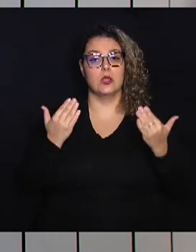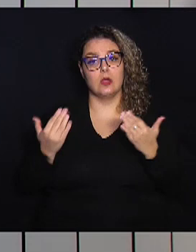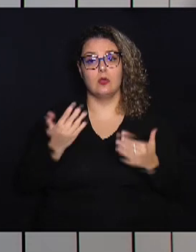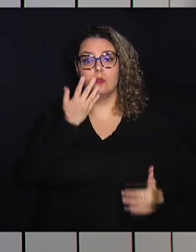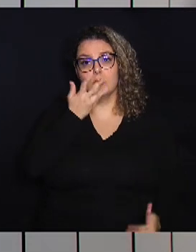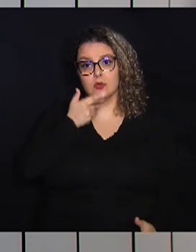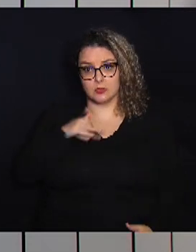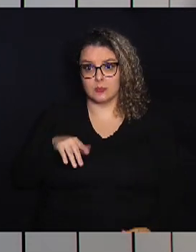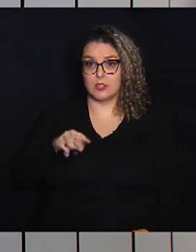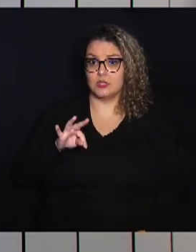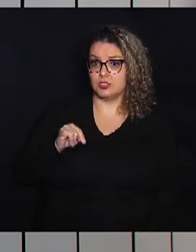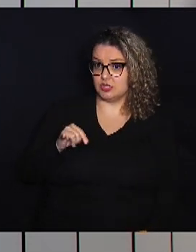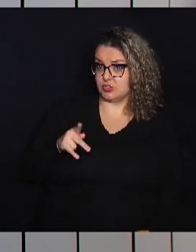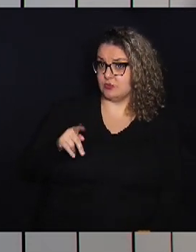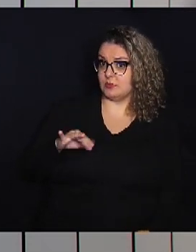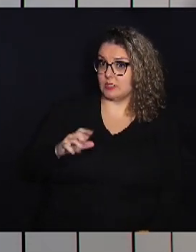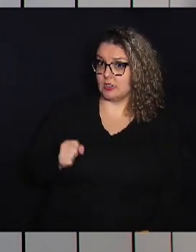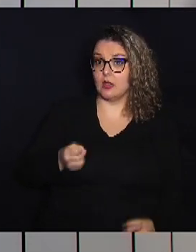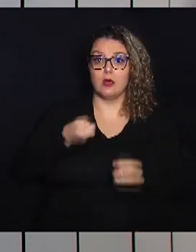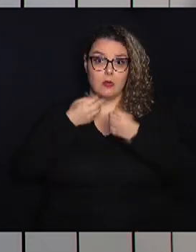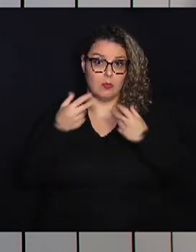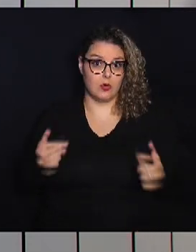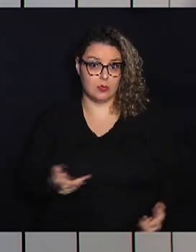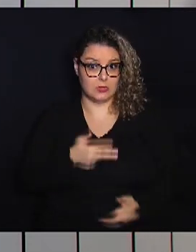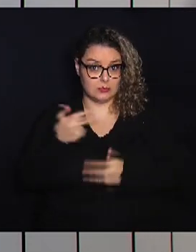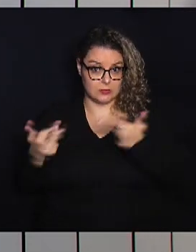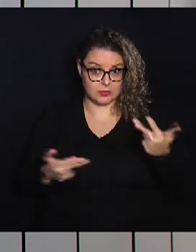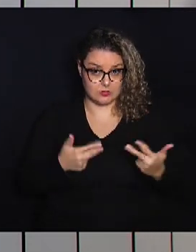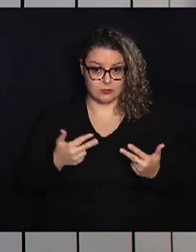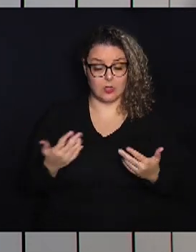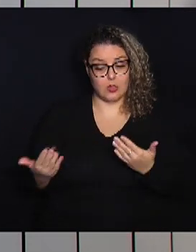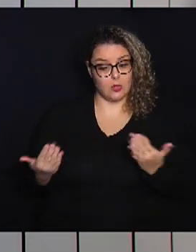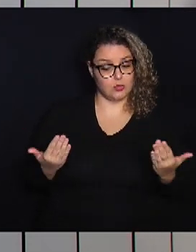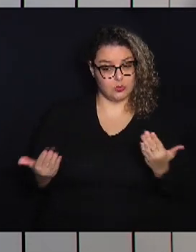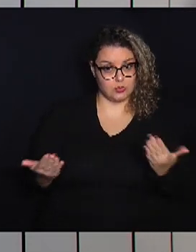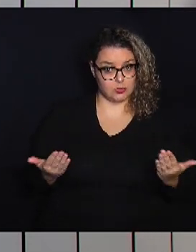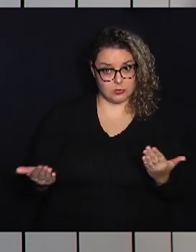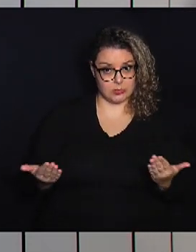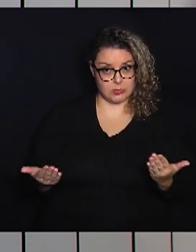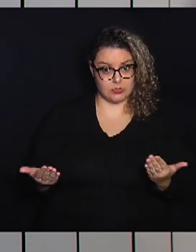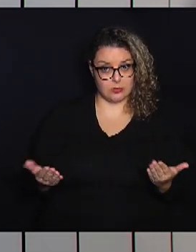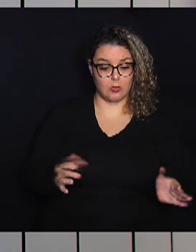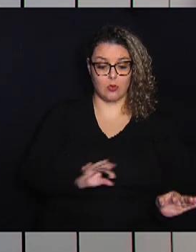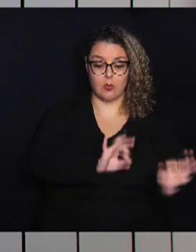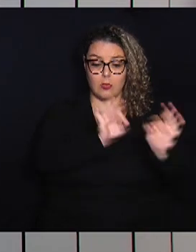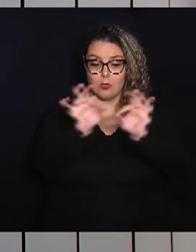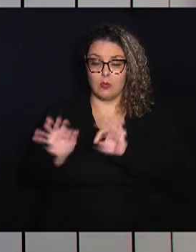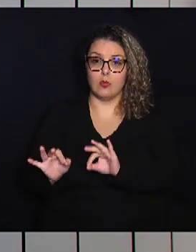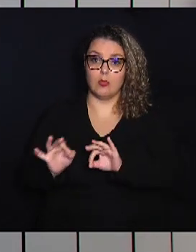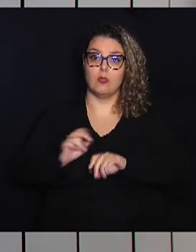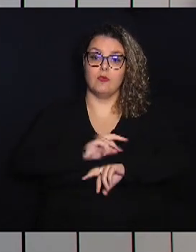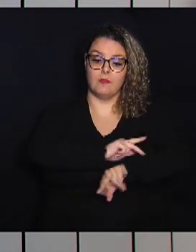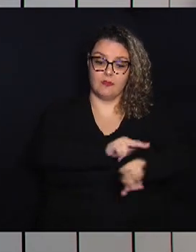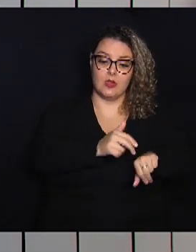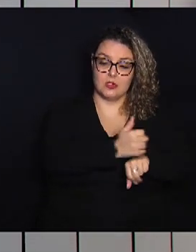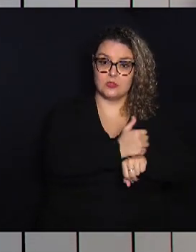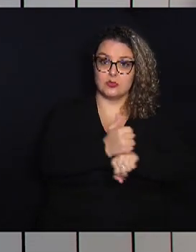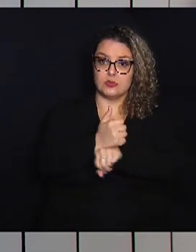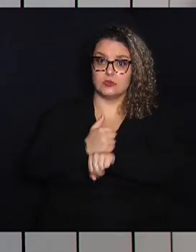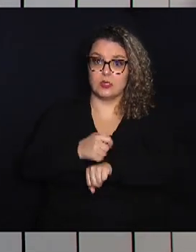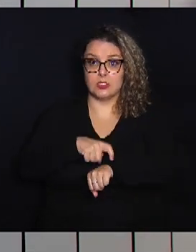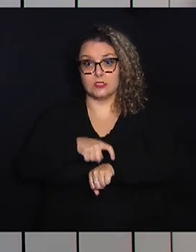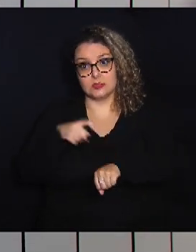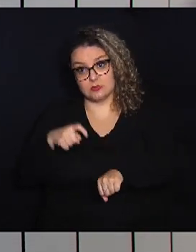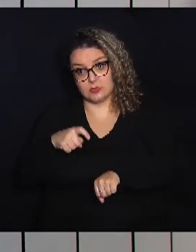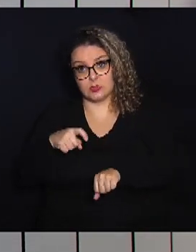crianças típicas. A boa notícia é que, em ambos os casos, com acompanhamento multidisciplinar, este quadro pode